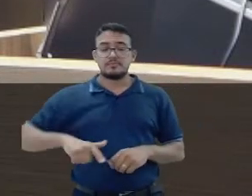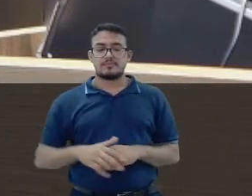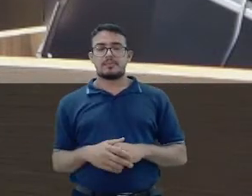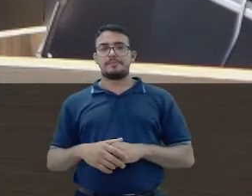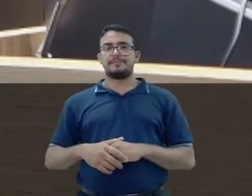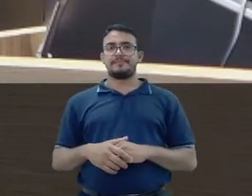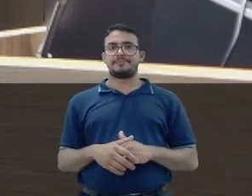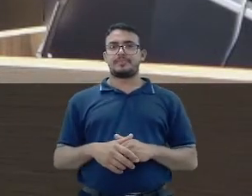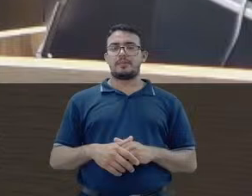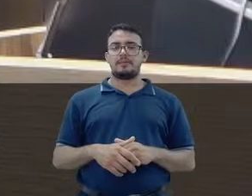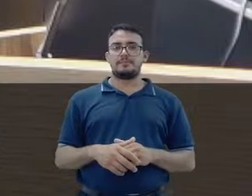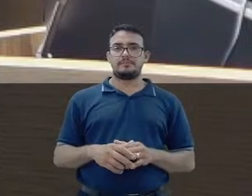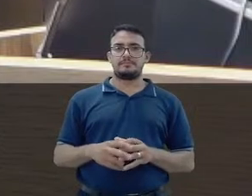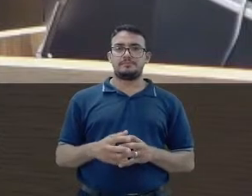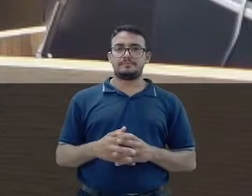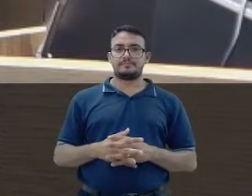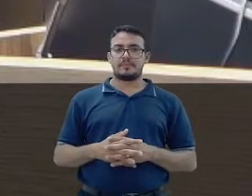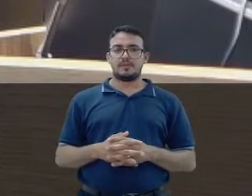citando